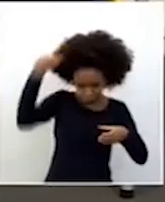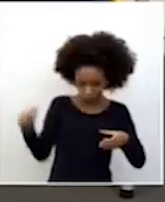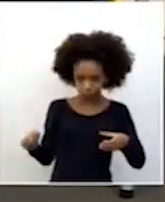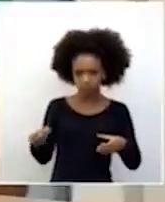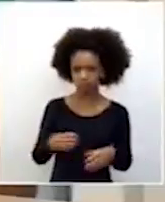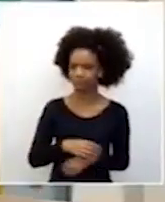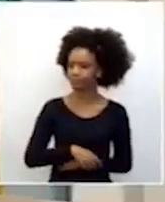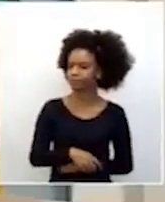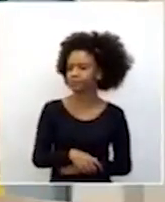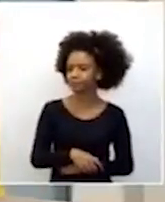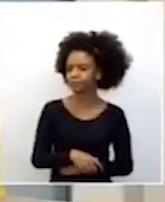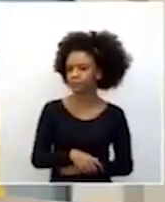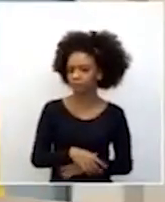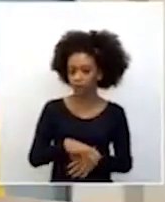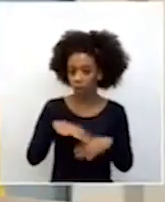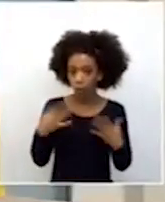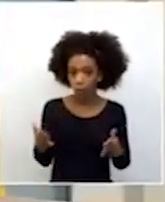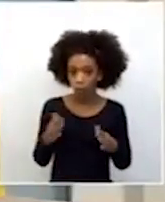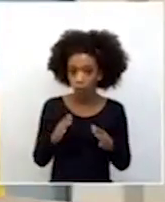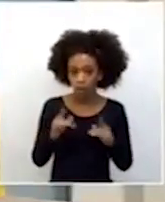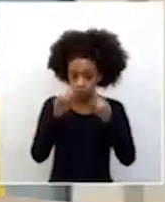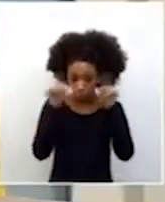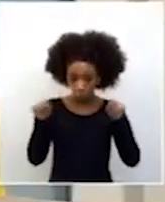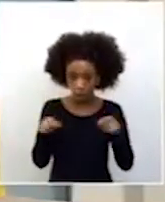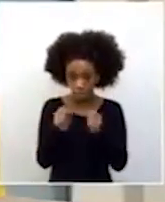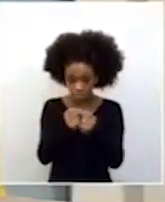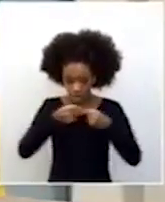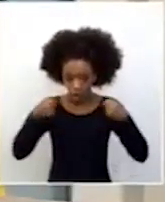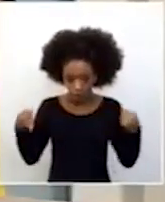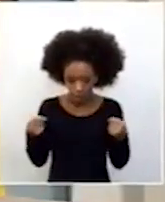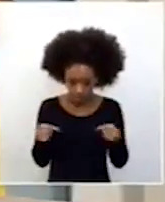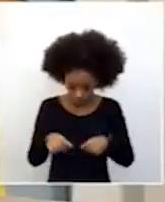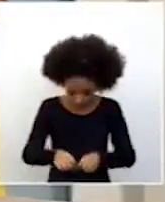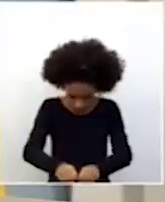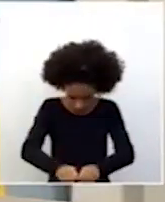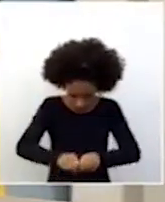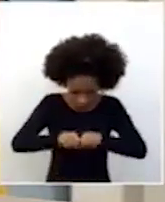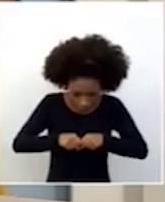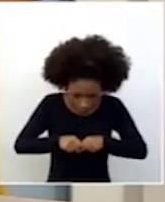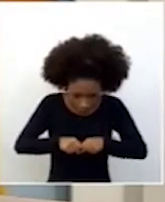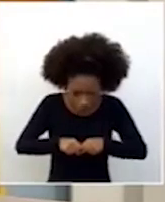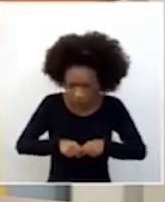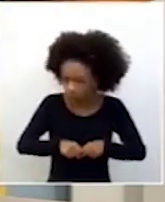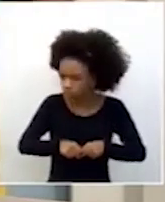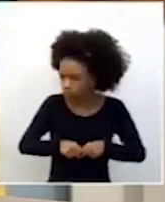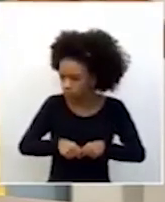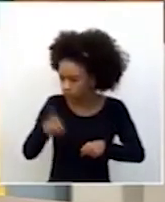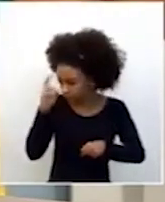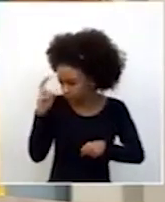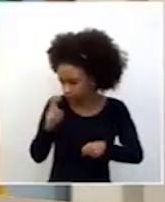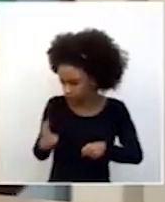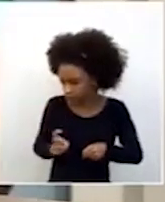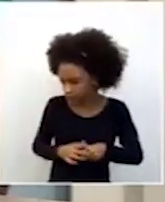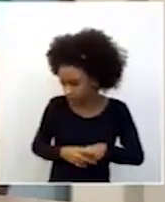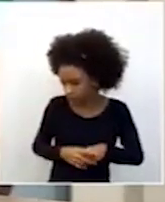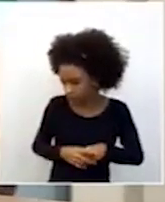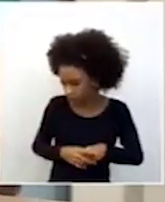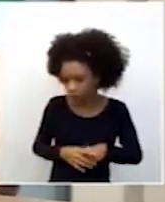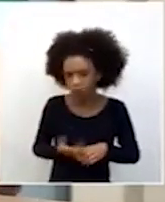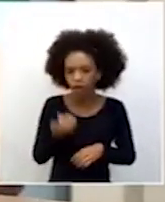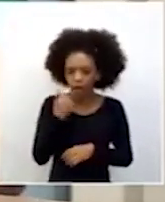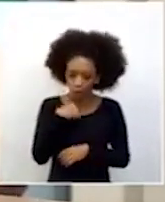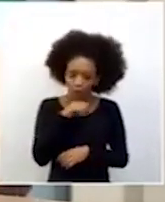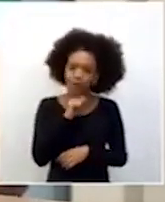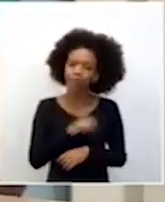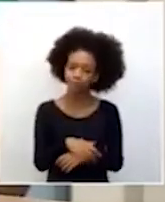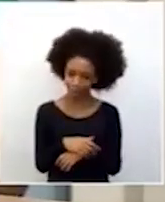pra sua gaveta e a vê toda embolada? Ela não acredita. Isso é ironia da parte dela. As mães são muito irônicas quando